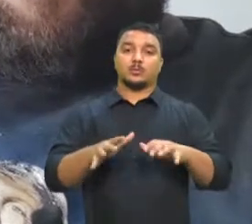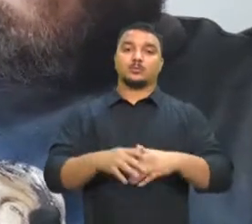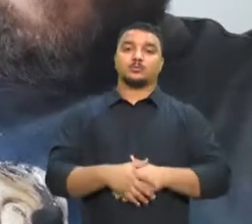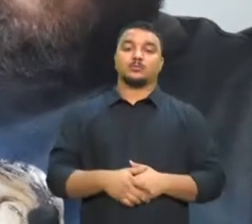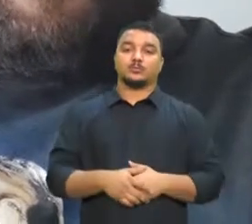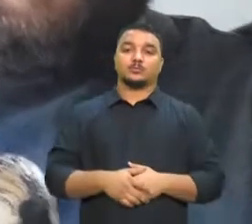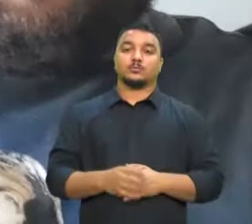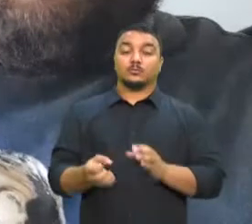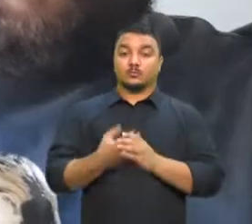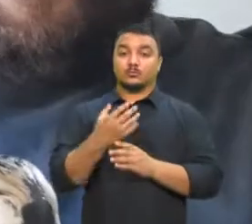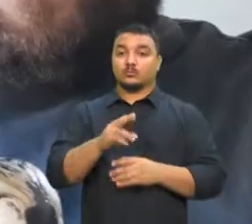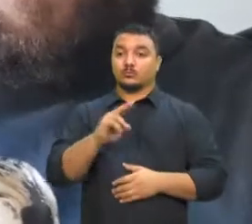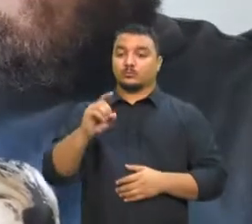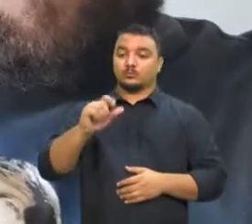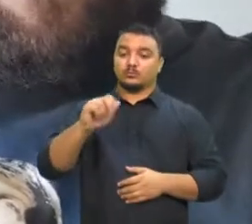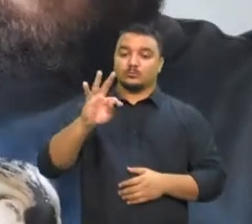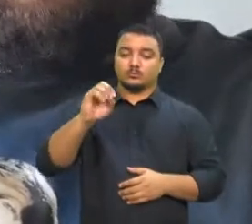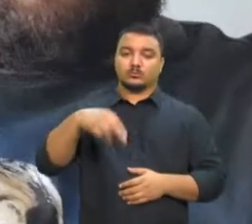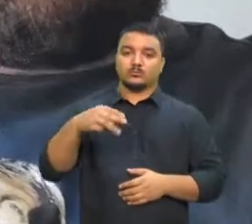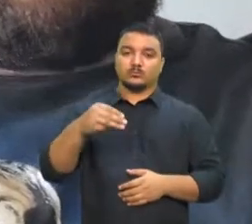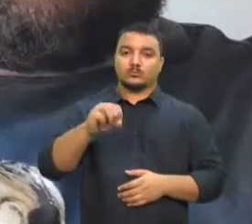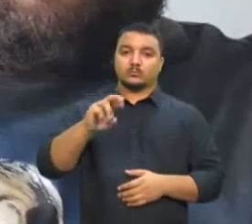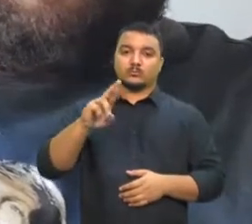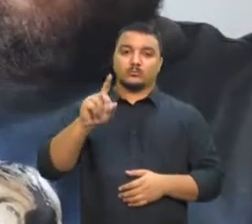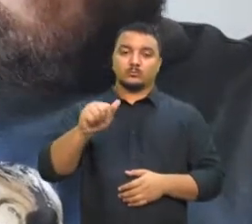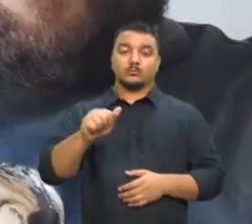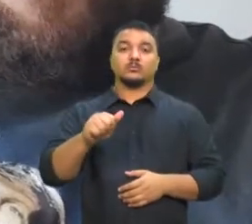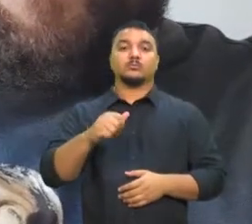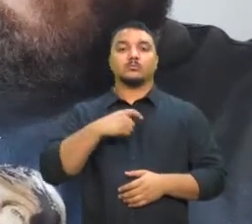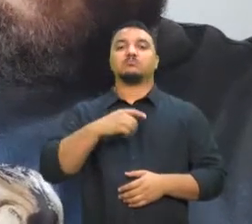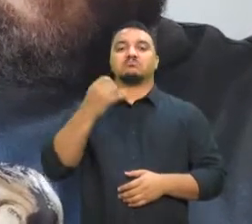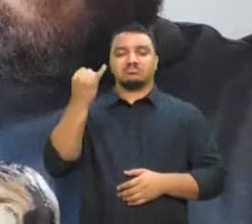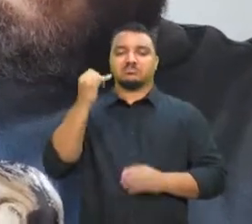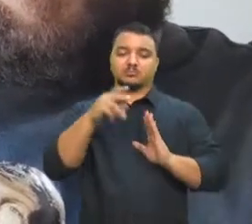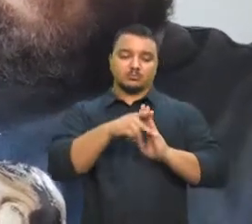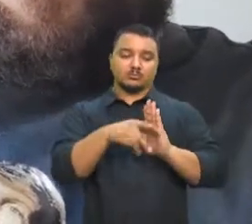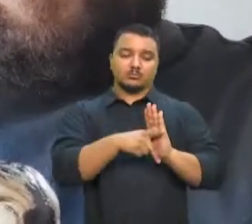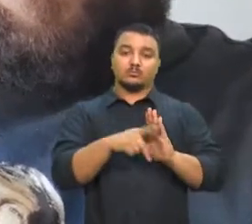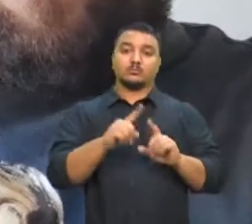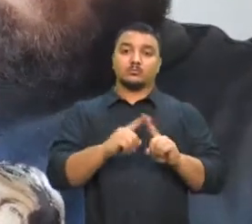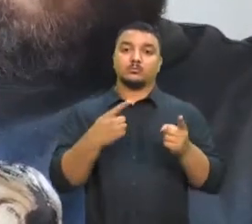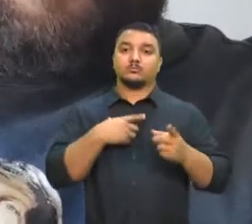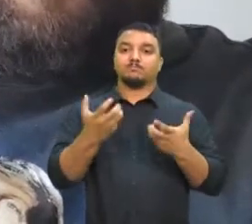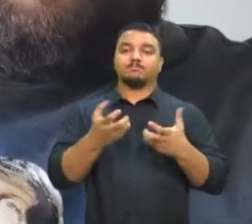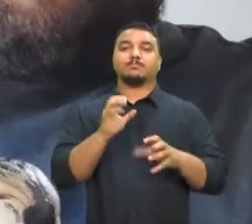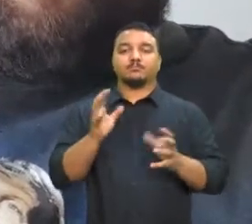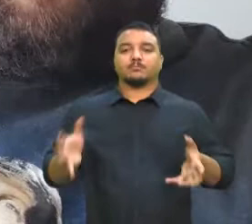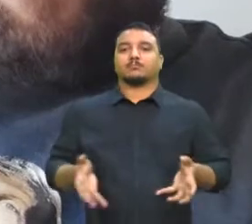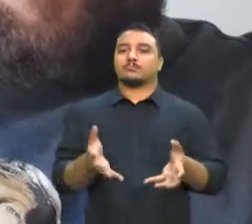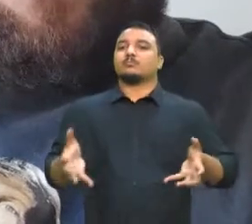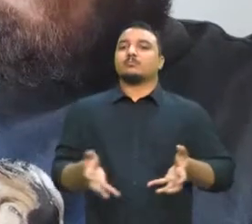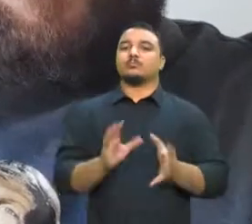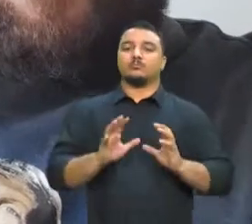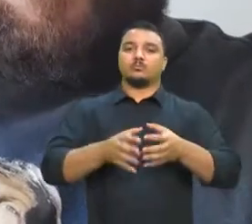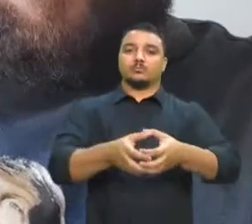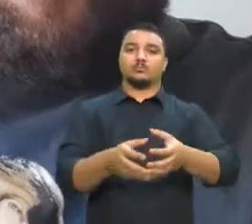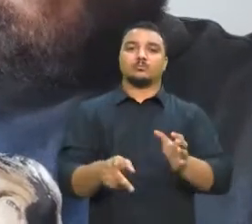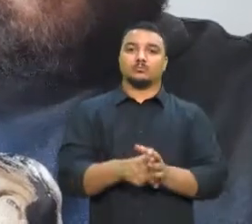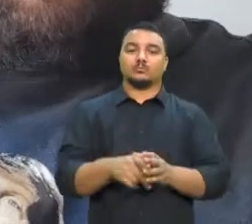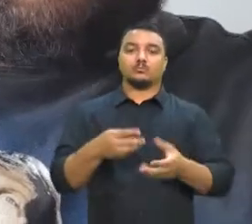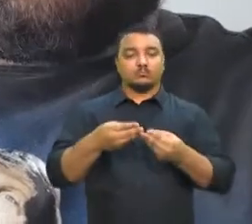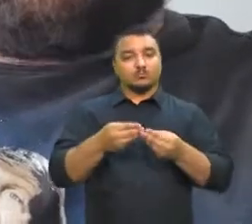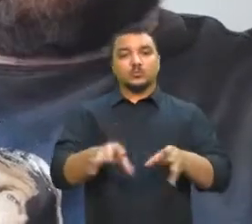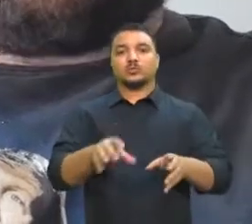cultural Dalton Moura reconhece a importância da MP, mas defende a criação de mais incentivos para o segmento tão prejudicado